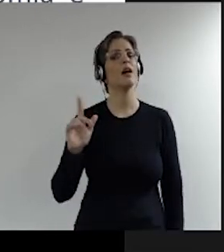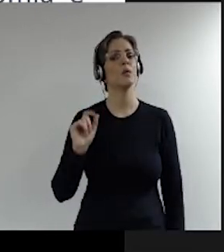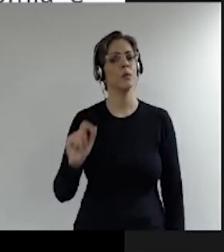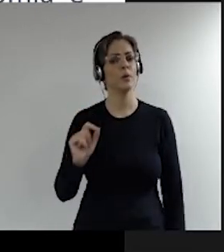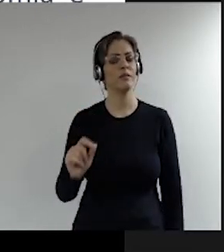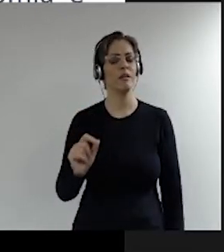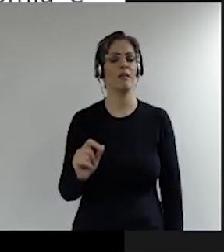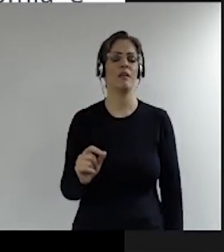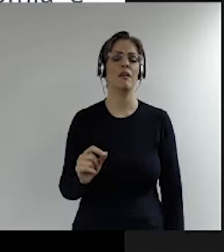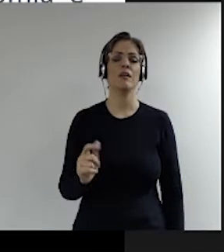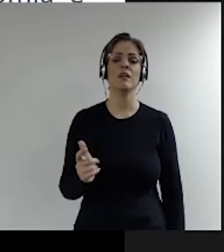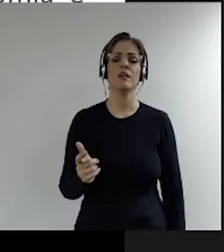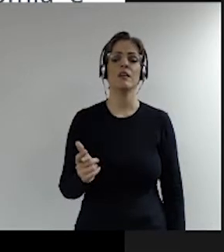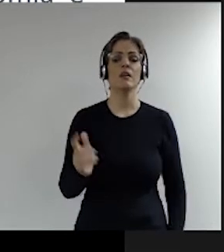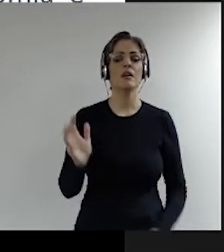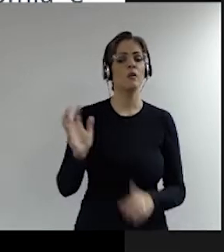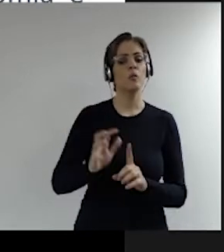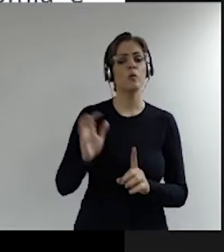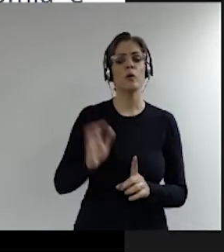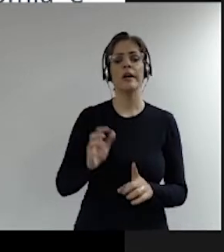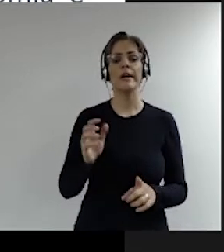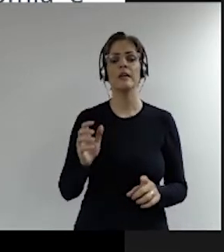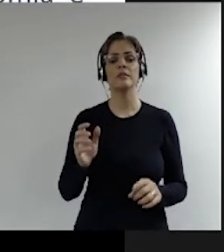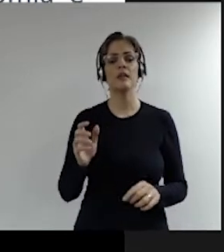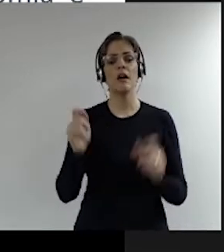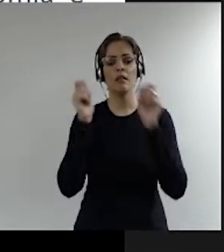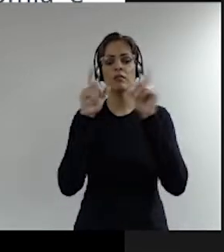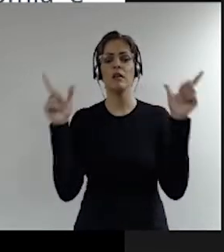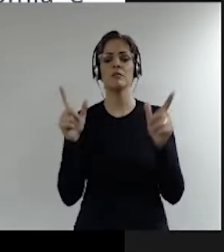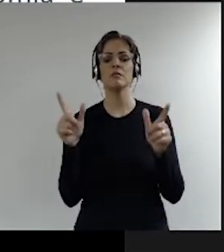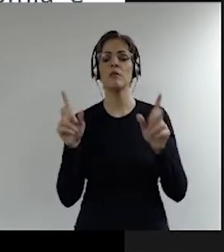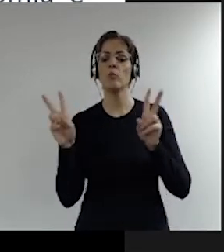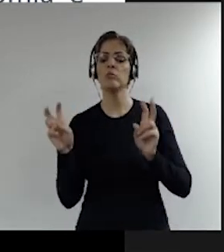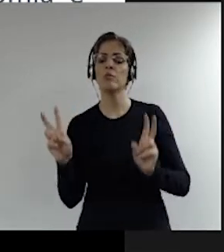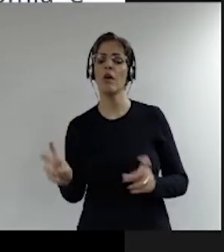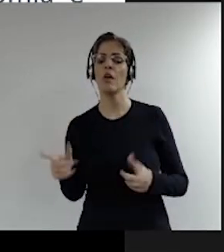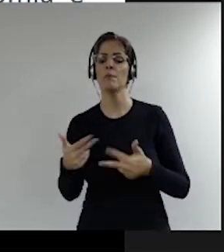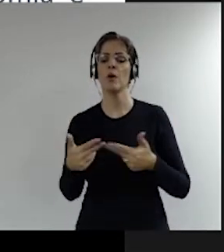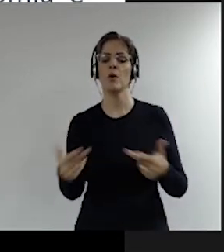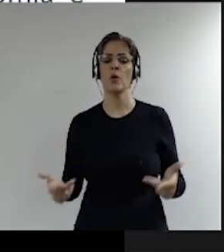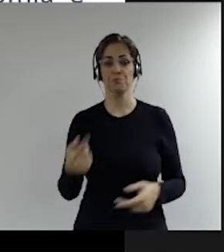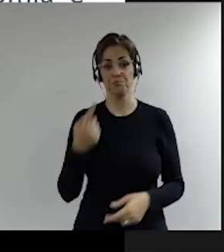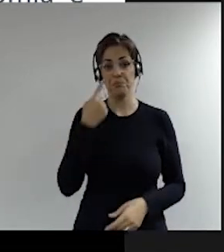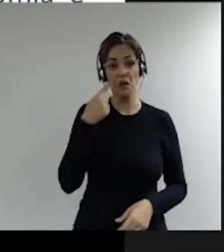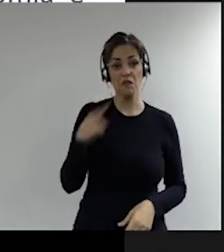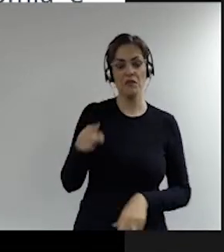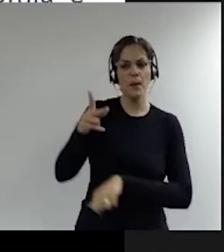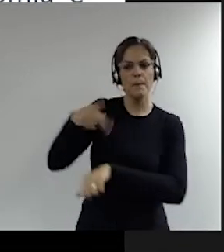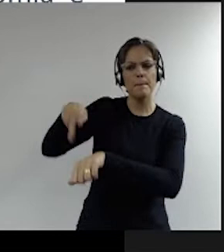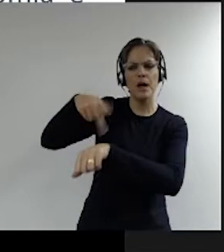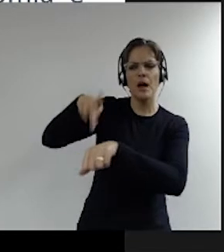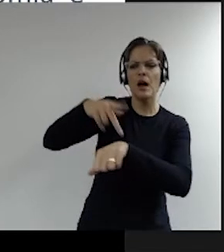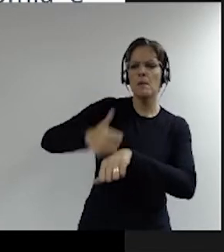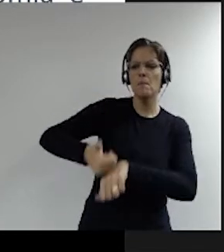algumas questões com maior ênfase. Então, eu olho para os 30 primeiros países no ranking do PISA,